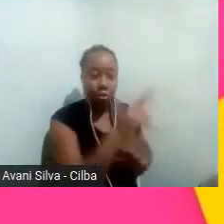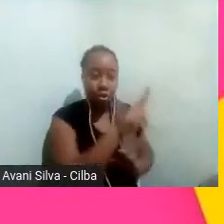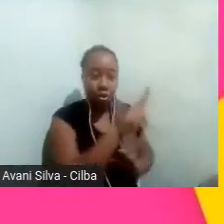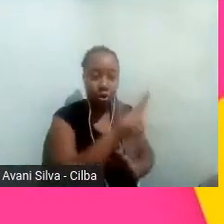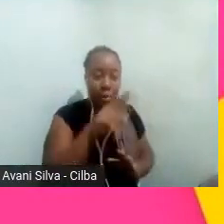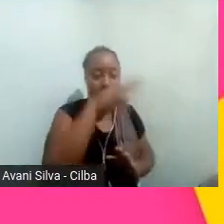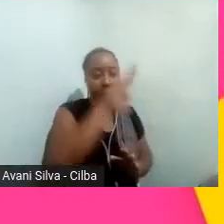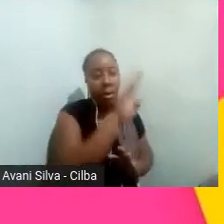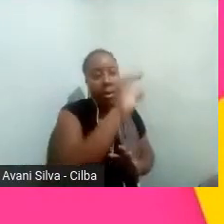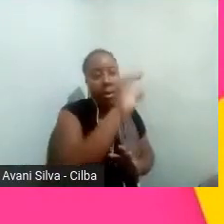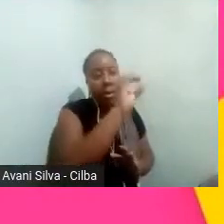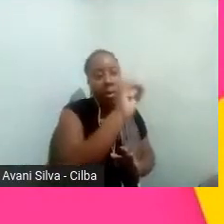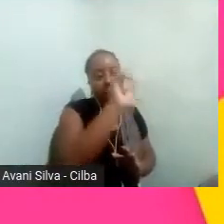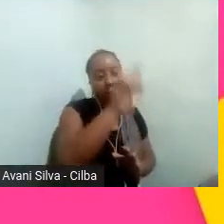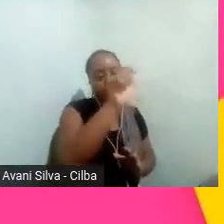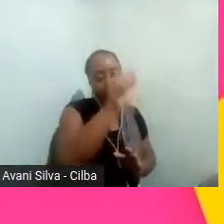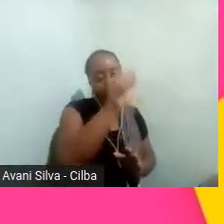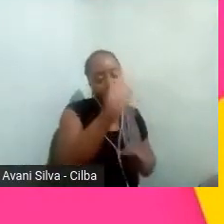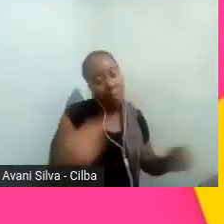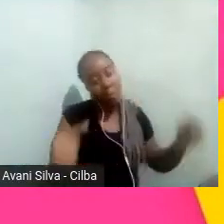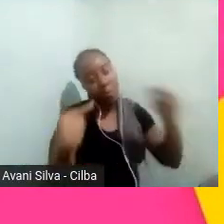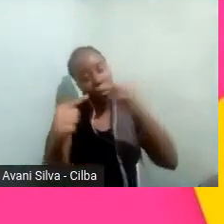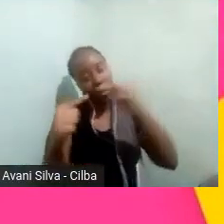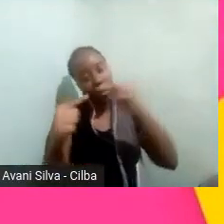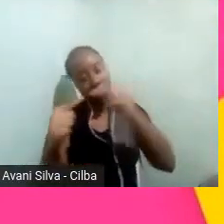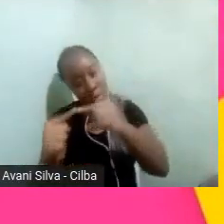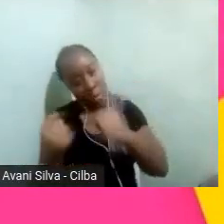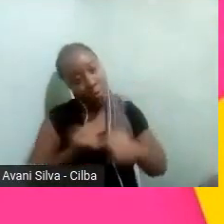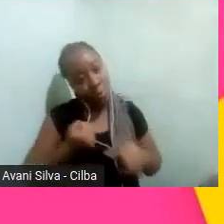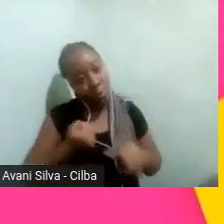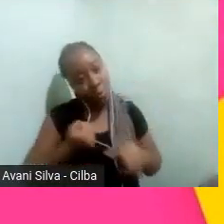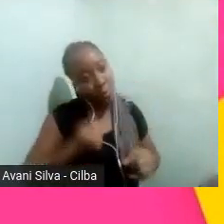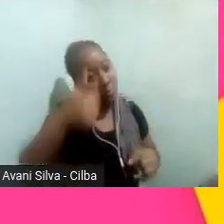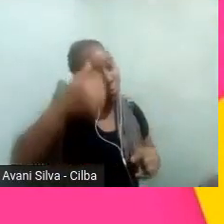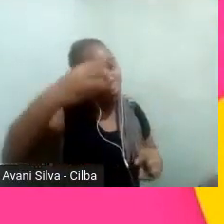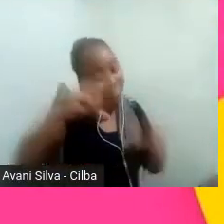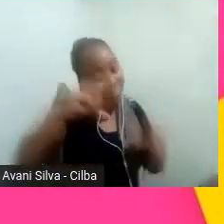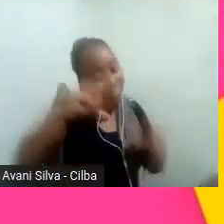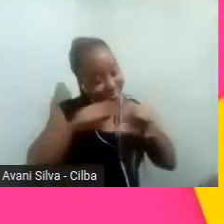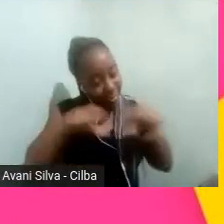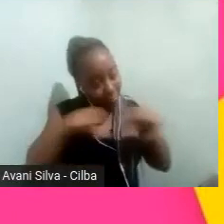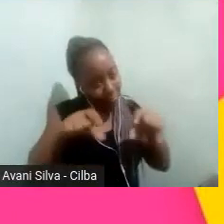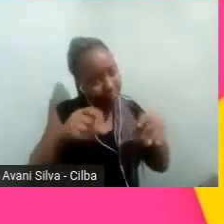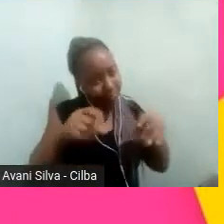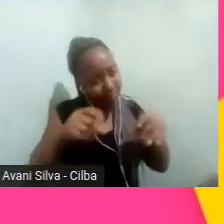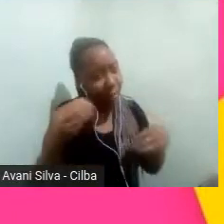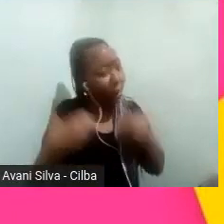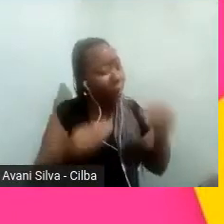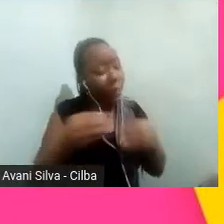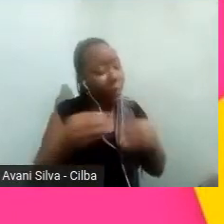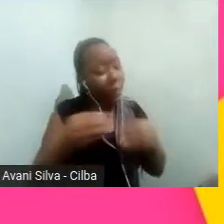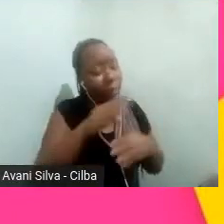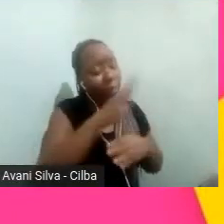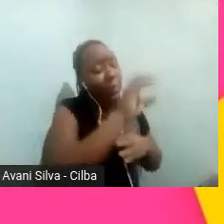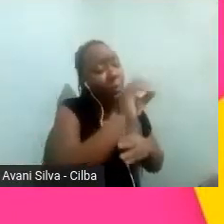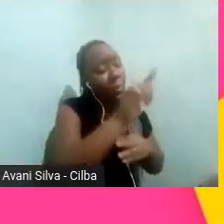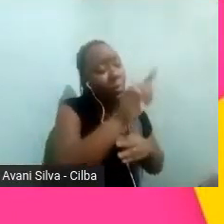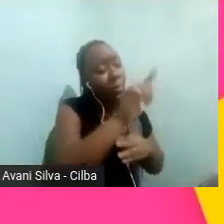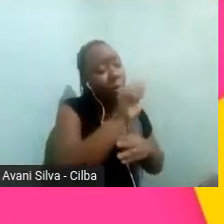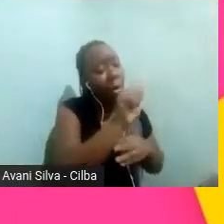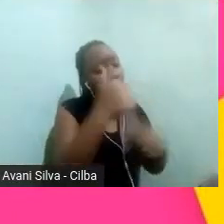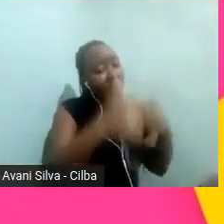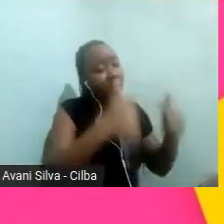13. Agora, eu vou dizer como que aquela bola está trabalhando. Ela está